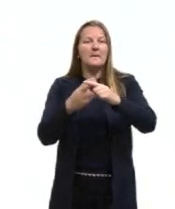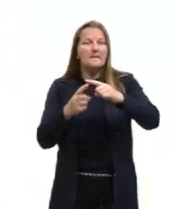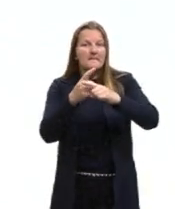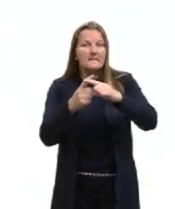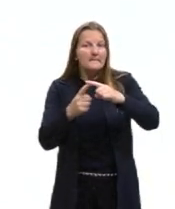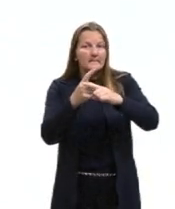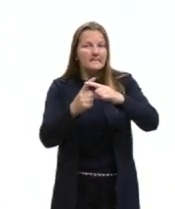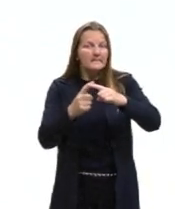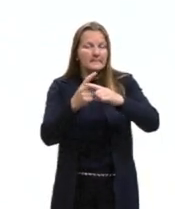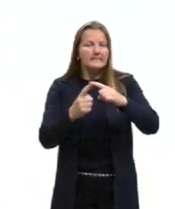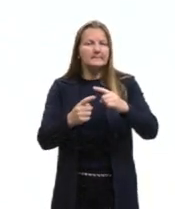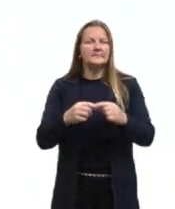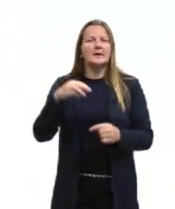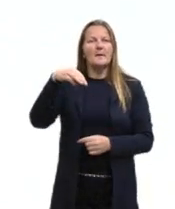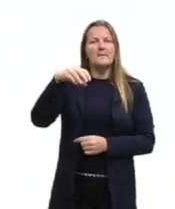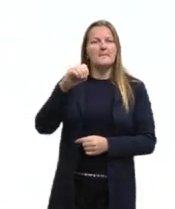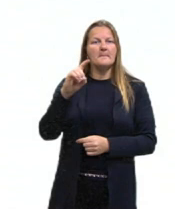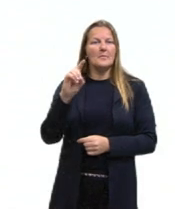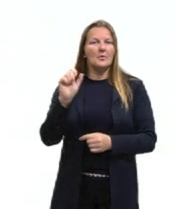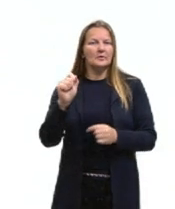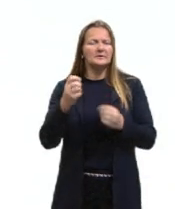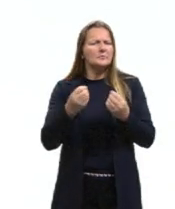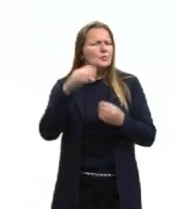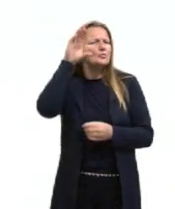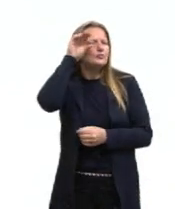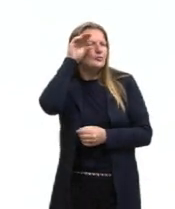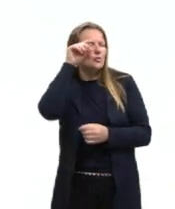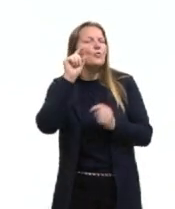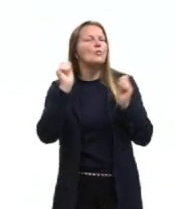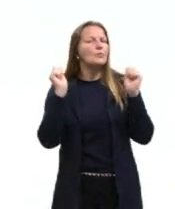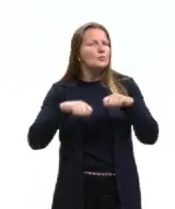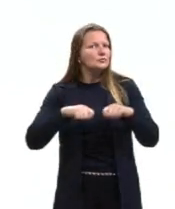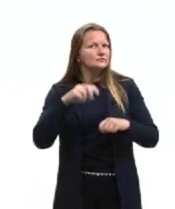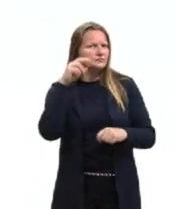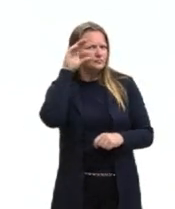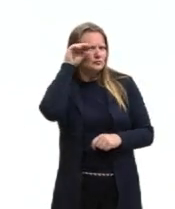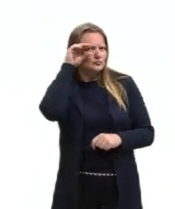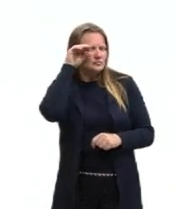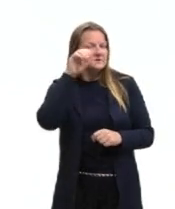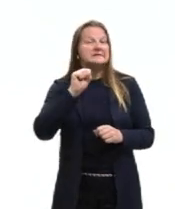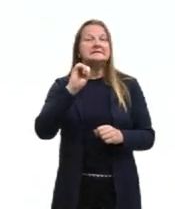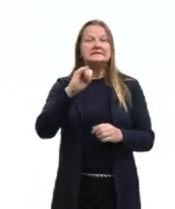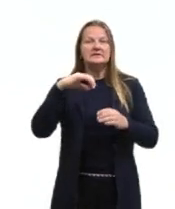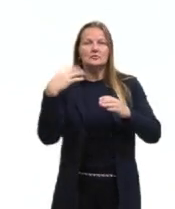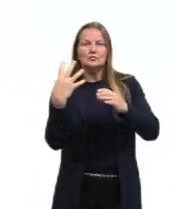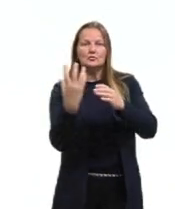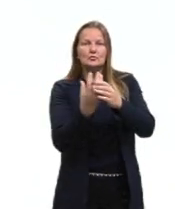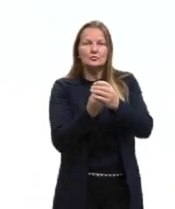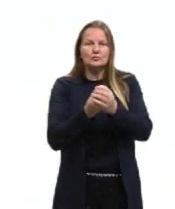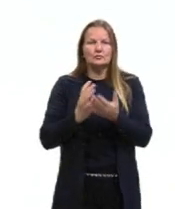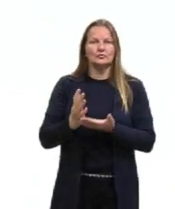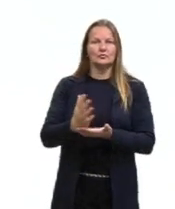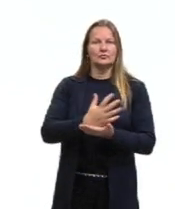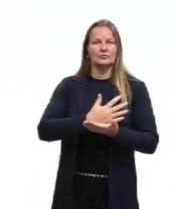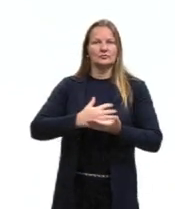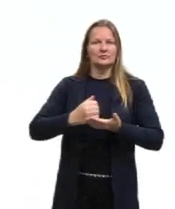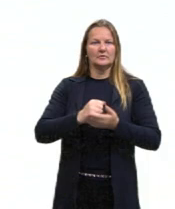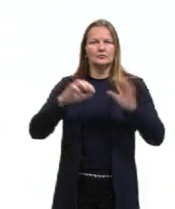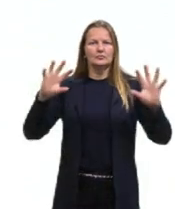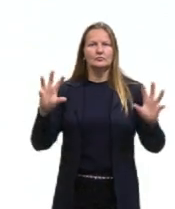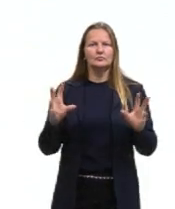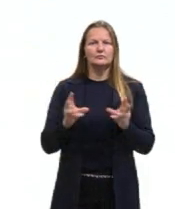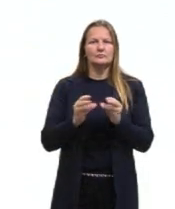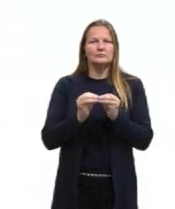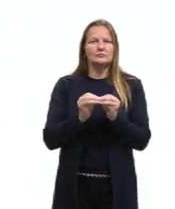mediana mas o que que a gente consegue observar que quando nós temos um conjunto e a gente resume todo